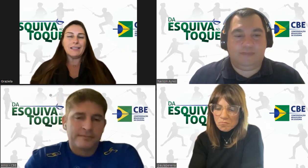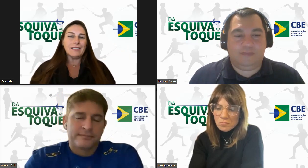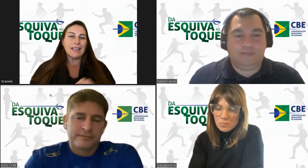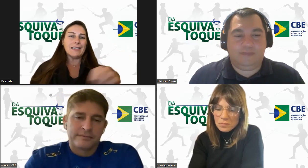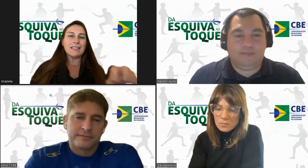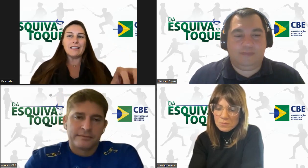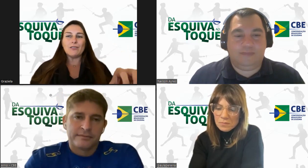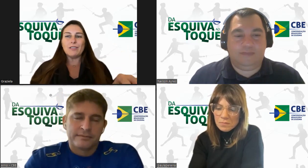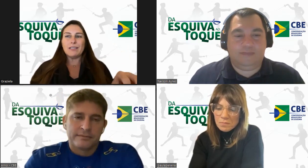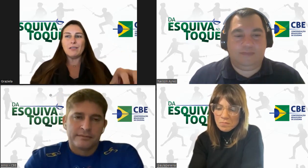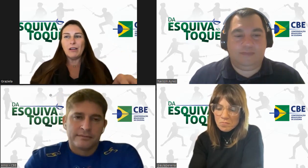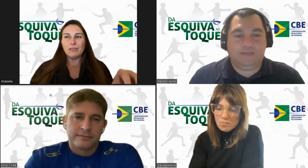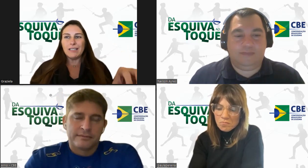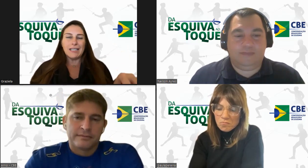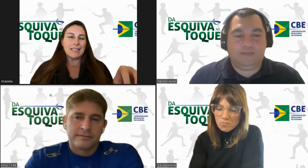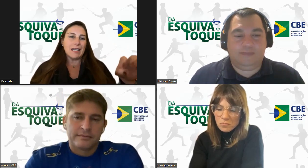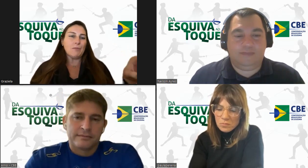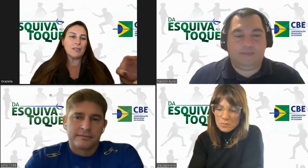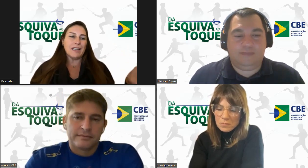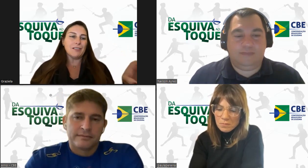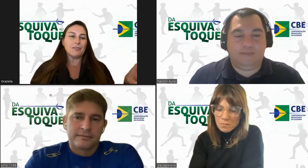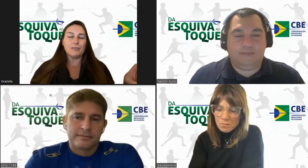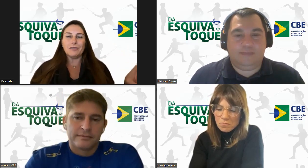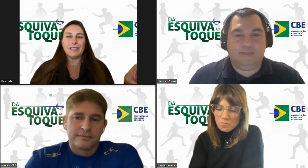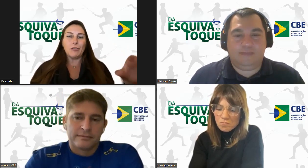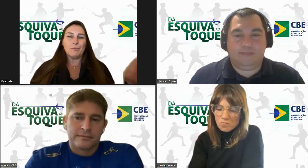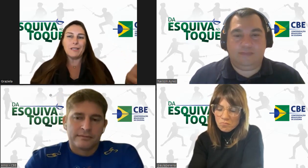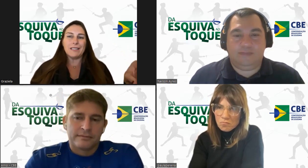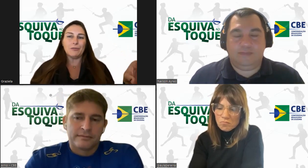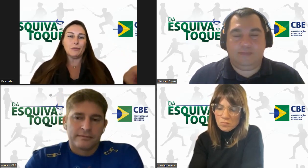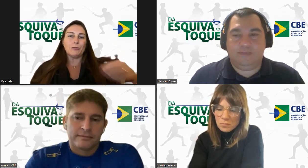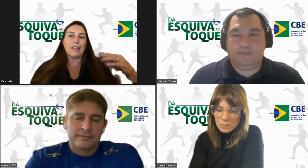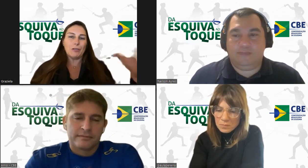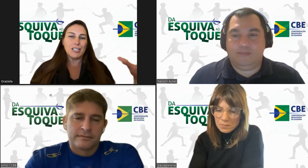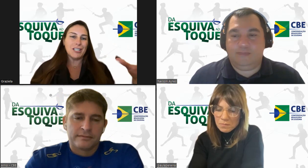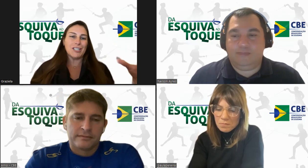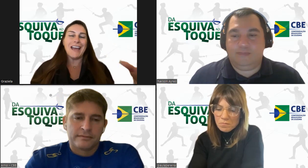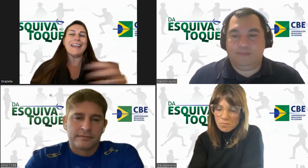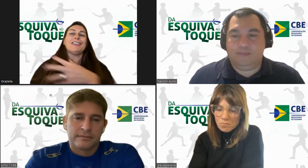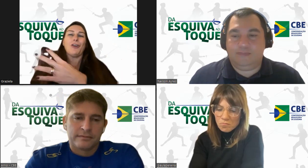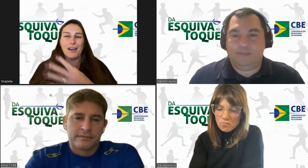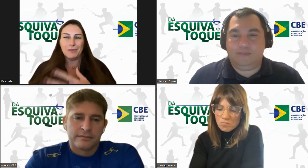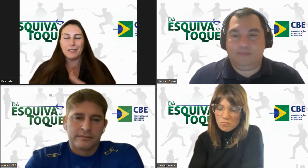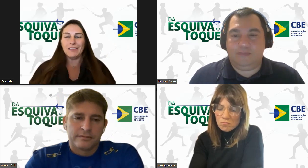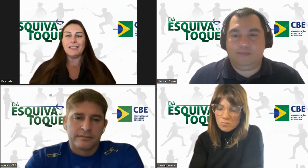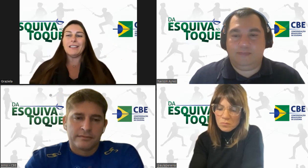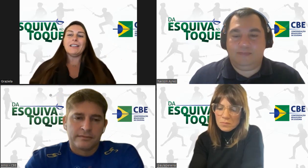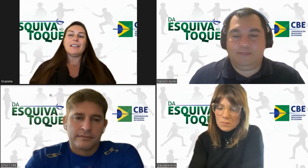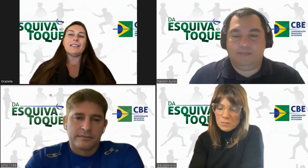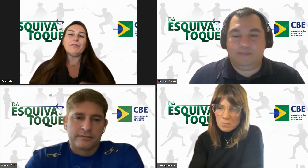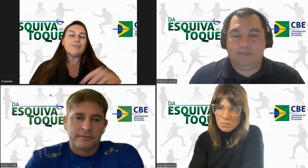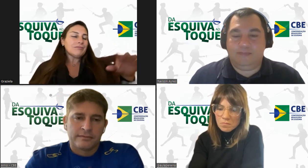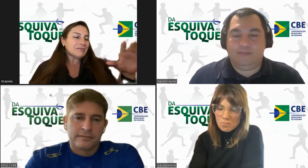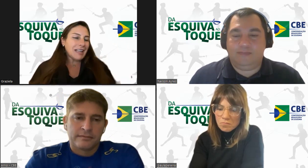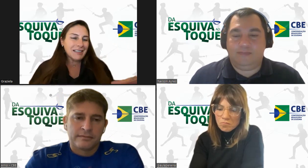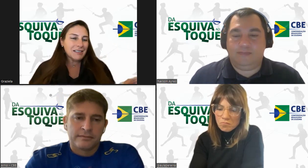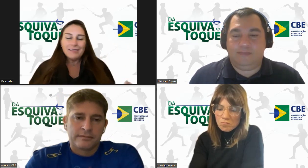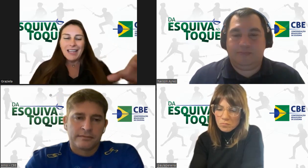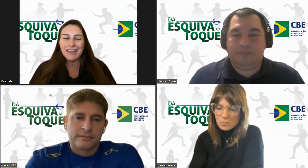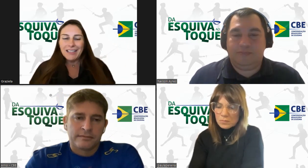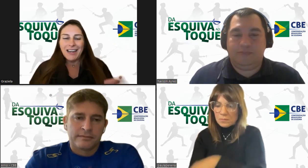a tendência das coisas não acontecerem 100% na competição da rotina diária e enorme Então